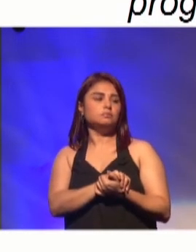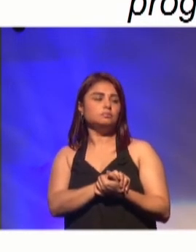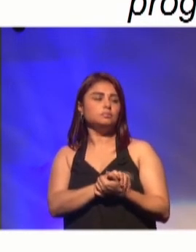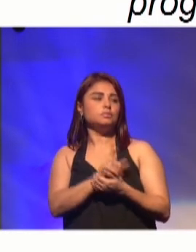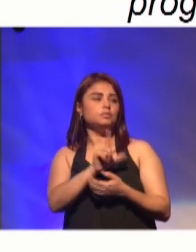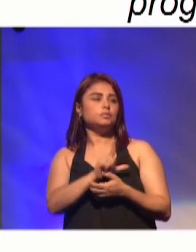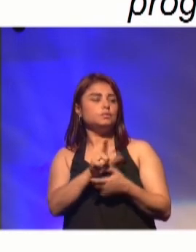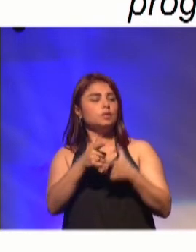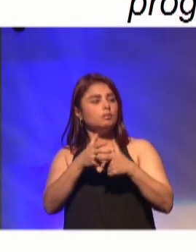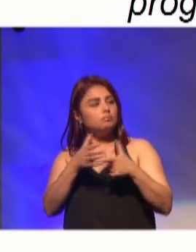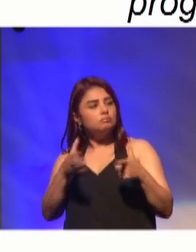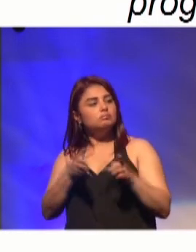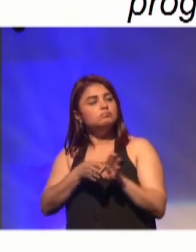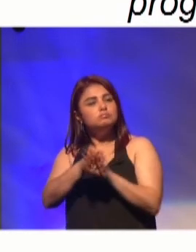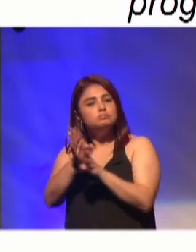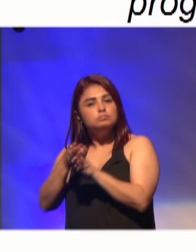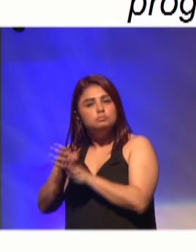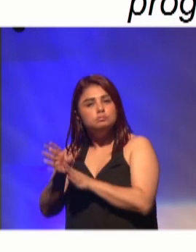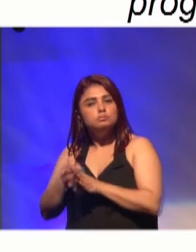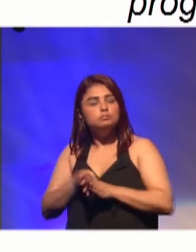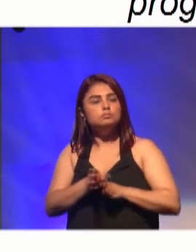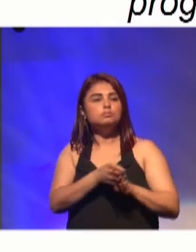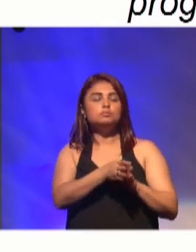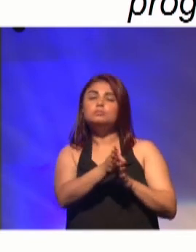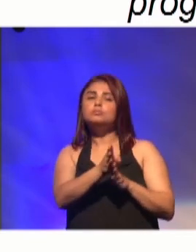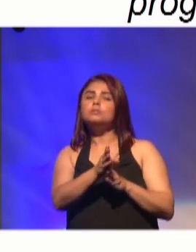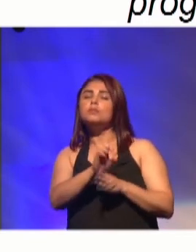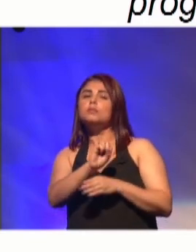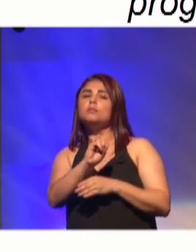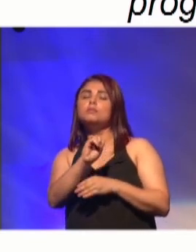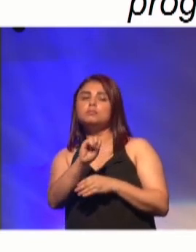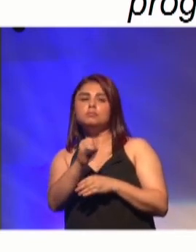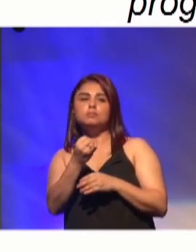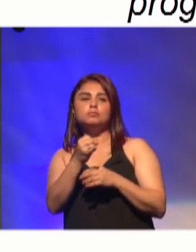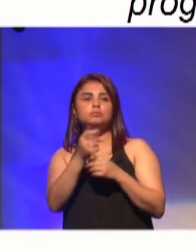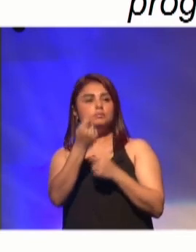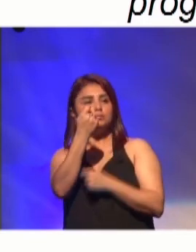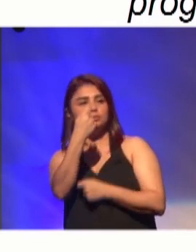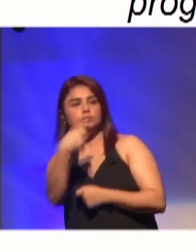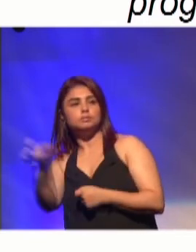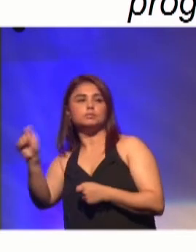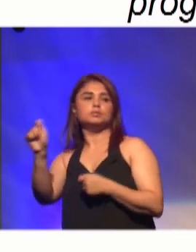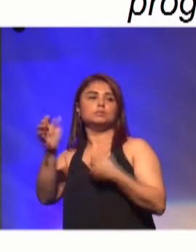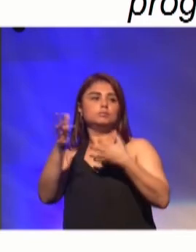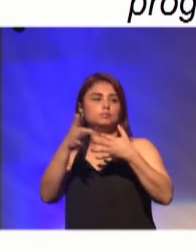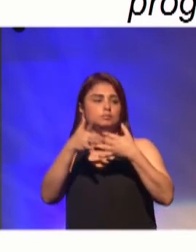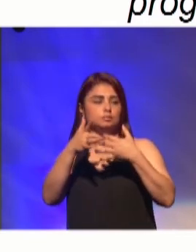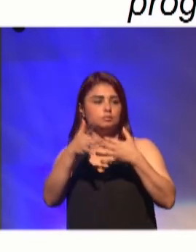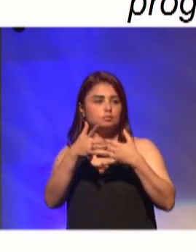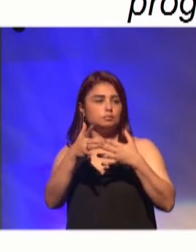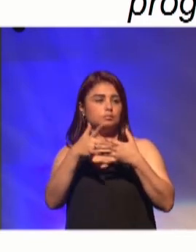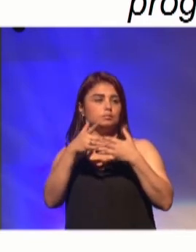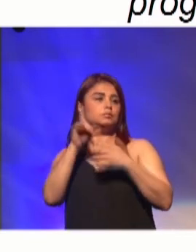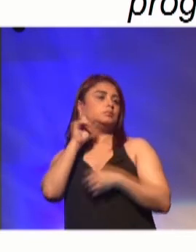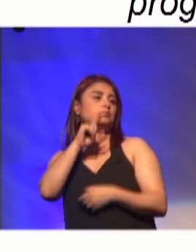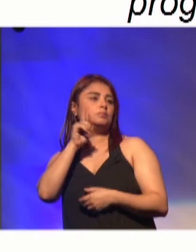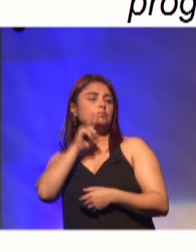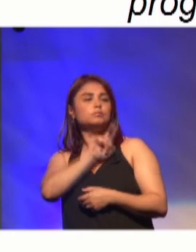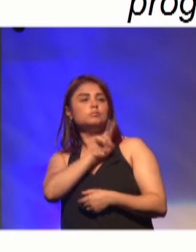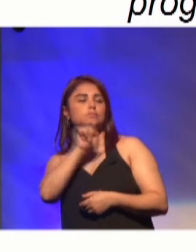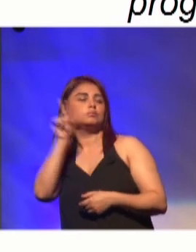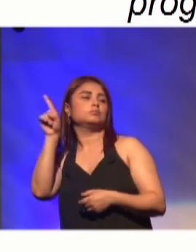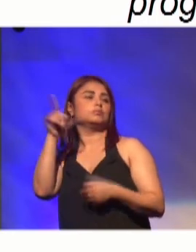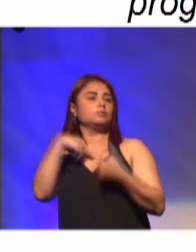Forte recomendação. Ou seja, se a Associação Médica, Academia Médica Americana,